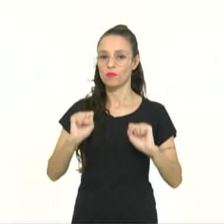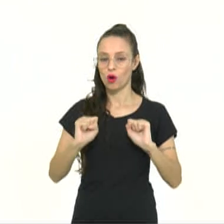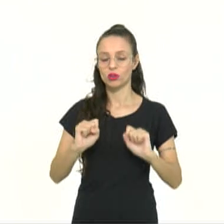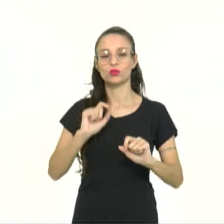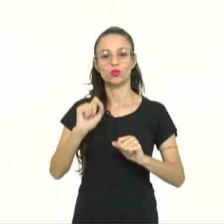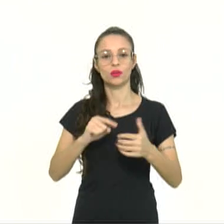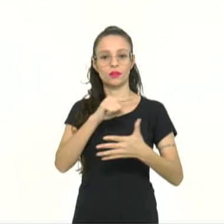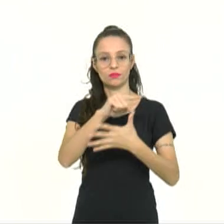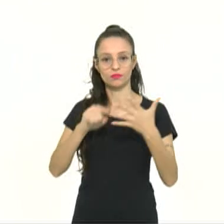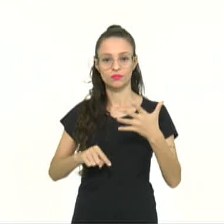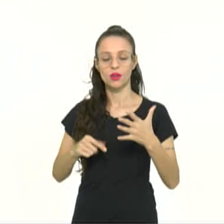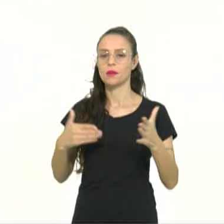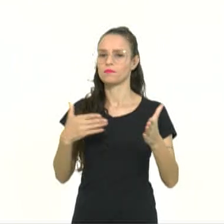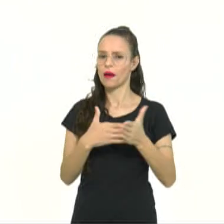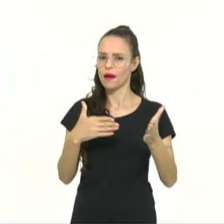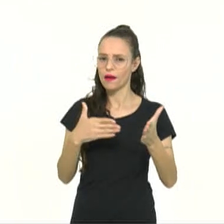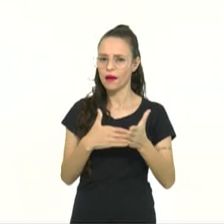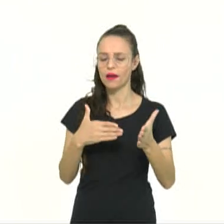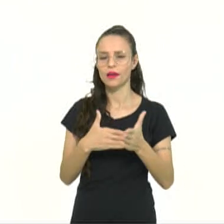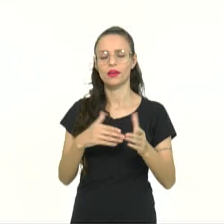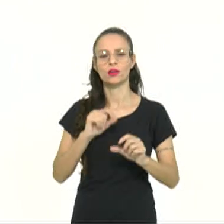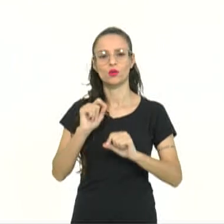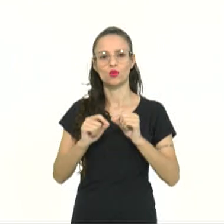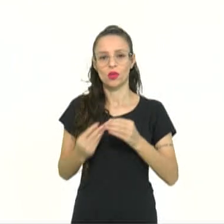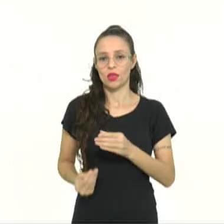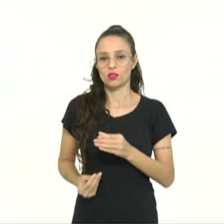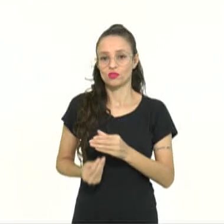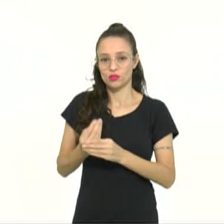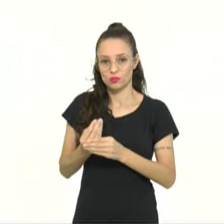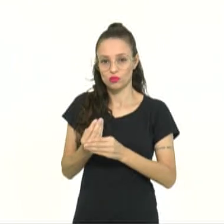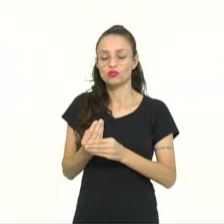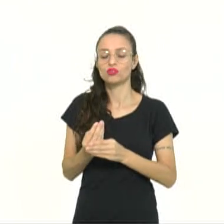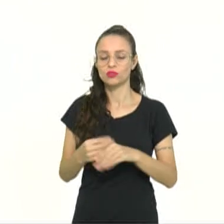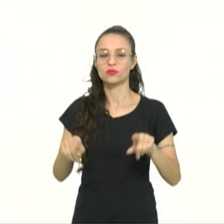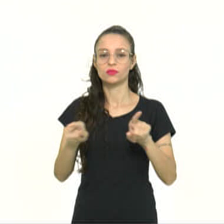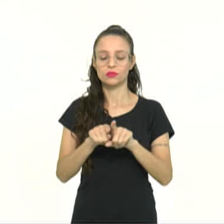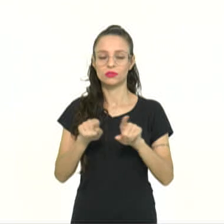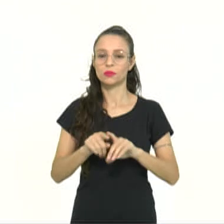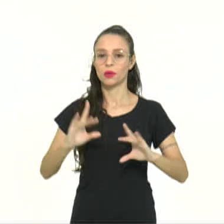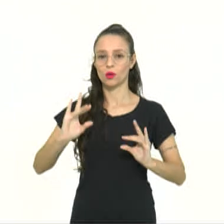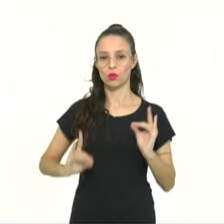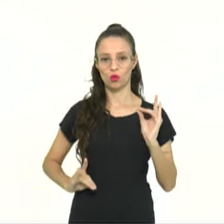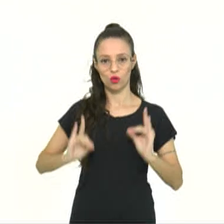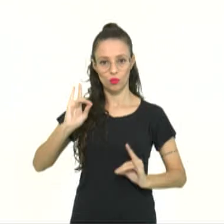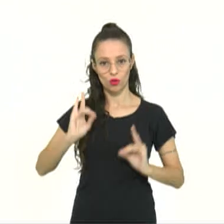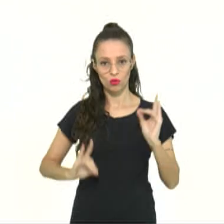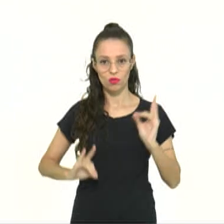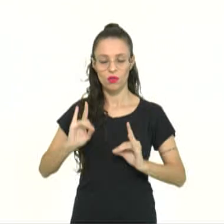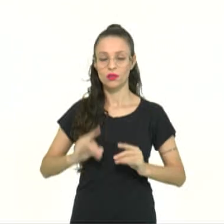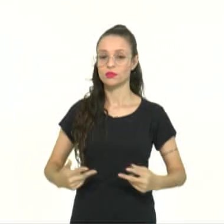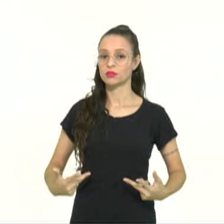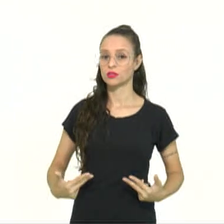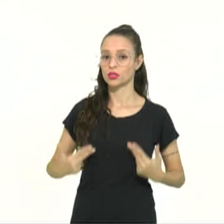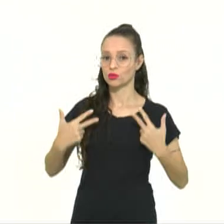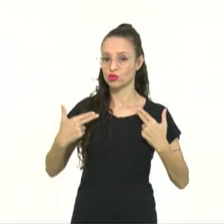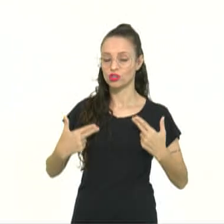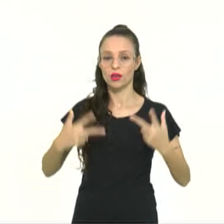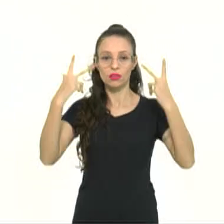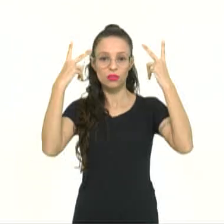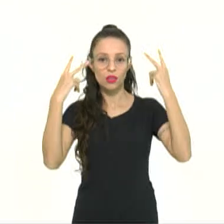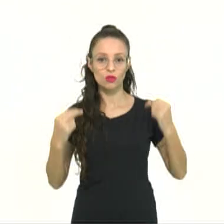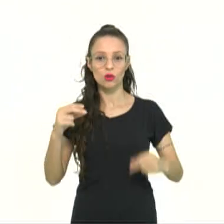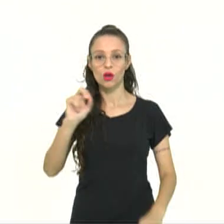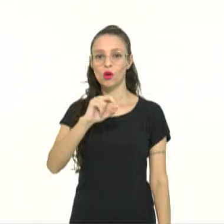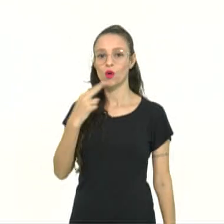em métodos de barreira, dispositivo intrauterino, métodos hormonais, métodos cirúrgicos, métodos naturais ou